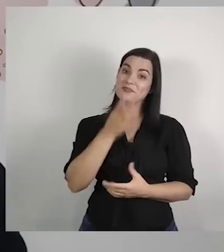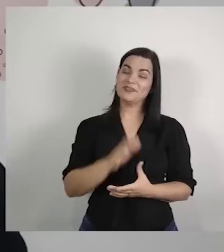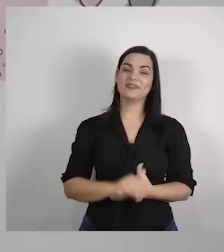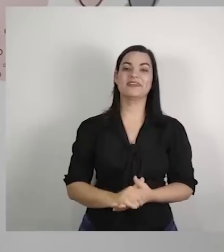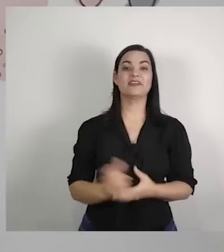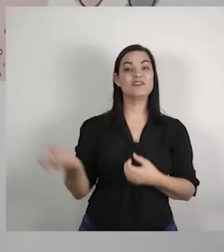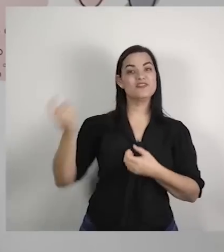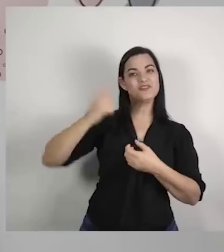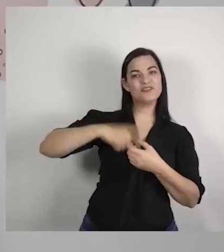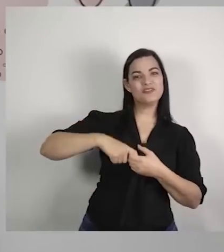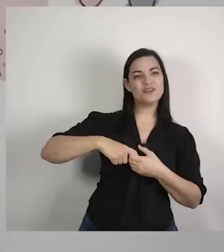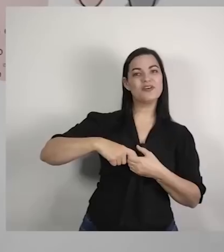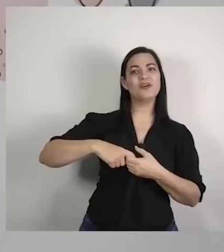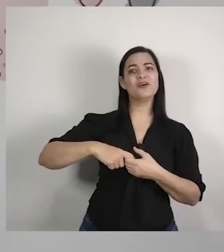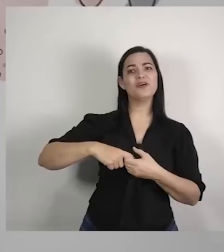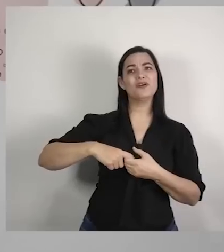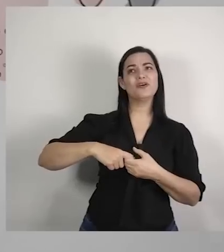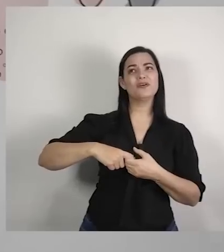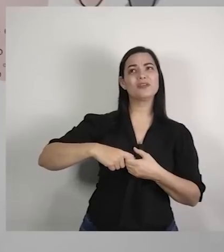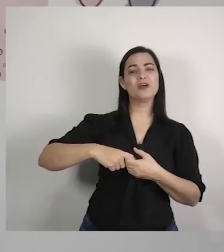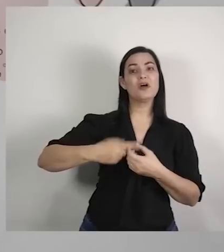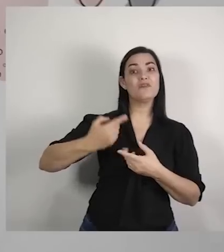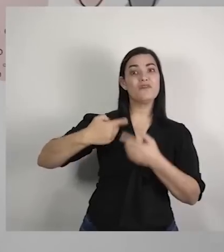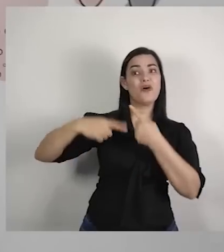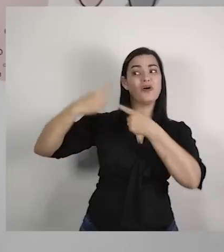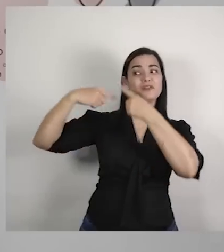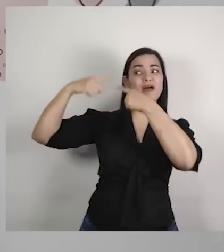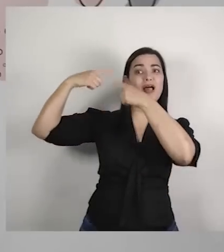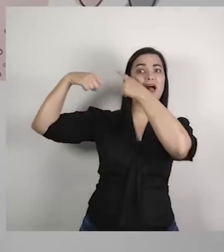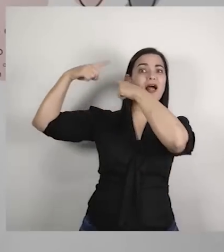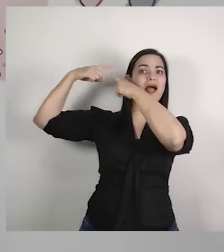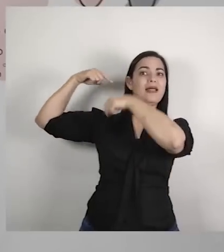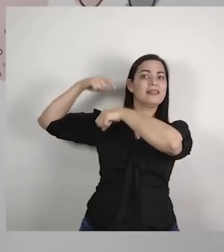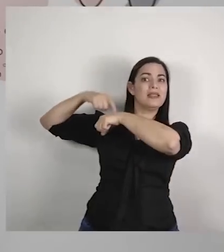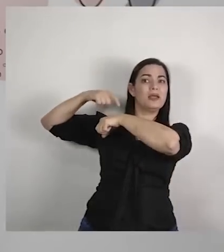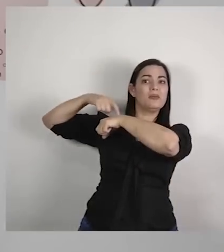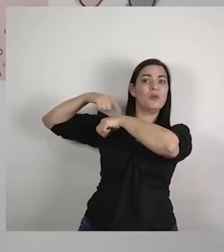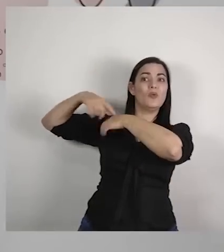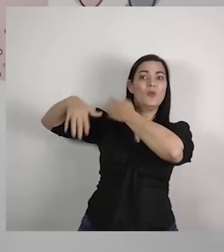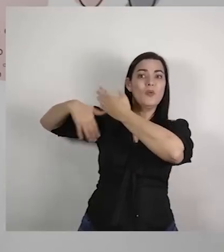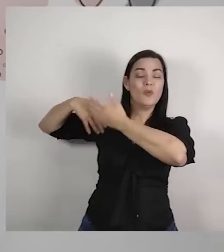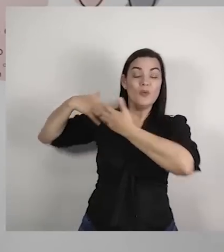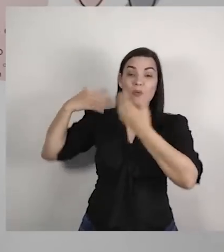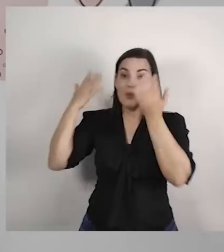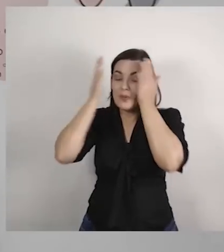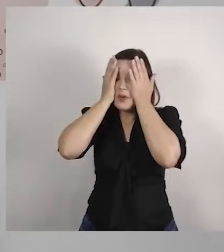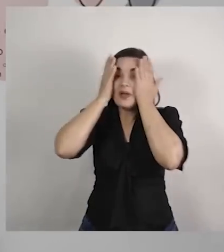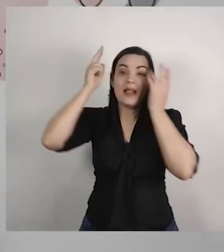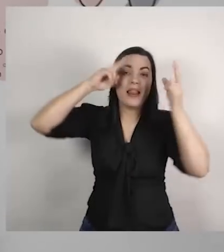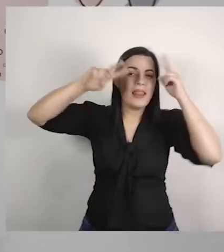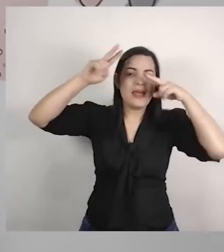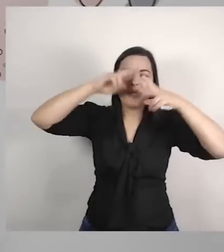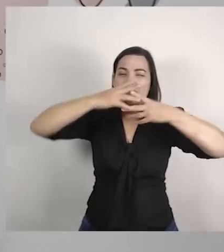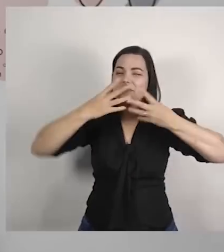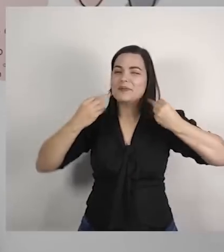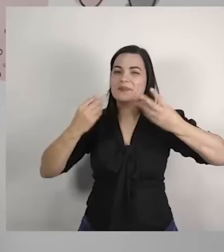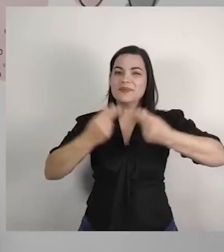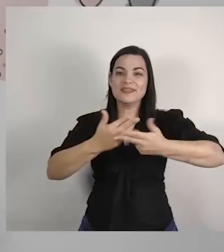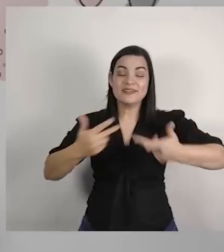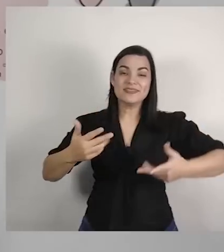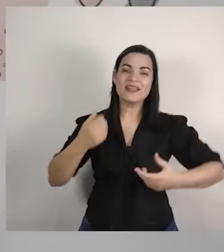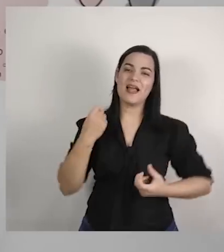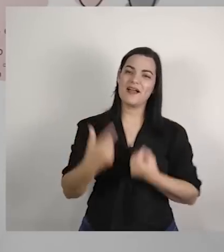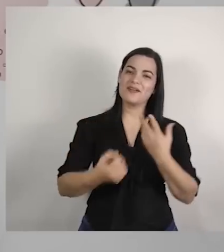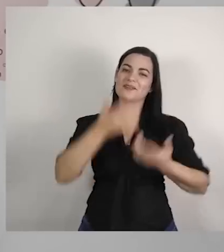que legal. Bom, agora já voltamos demais no tempo, acabamos nos relembrando, né? Algumas